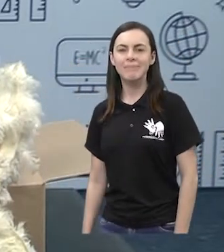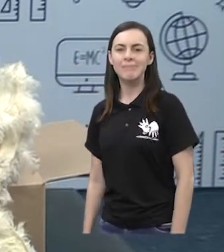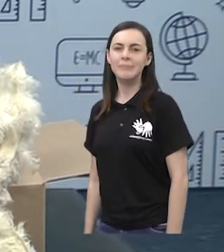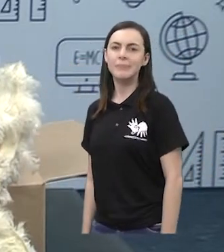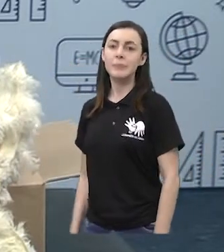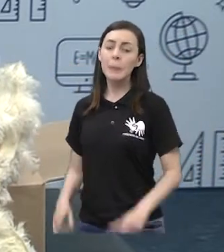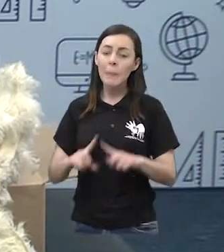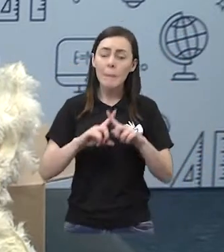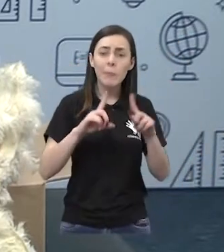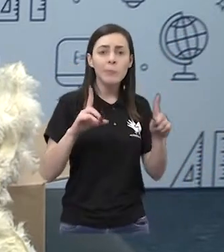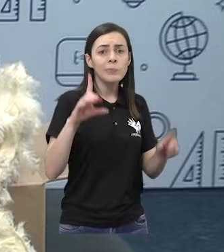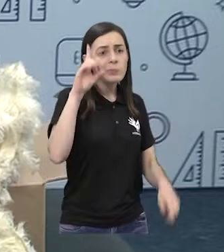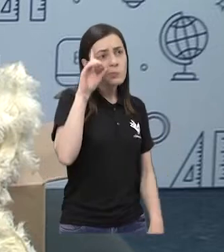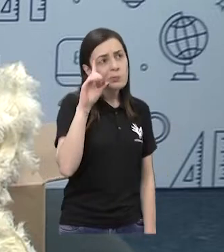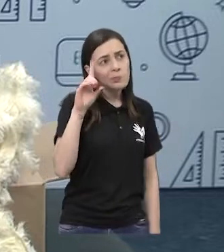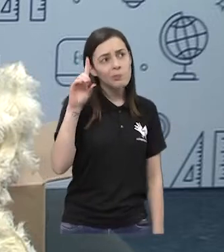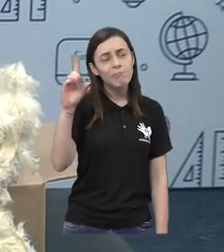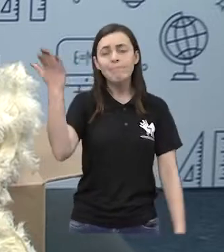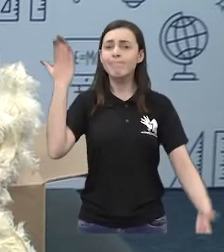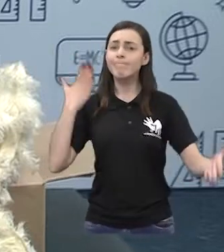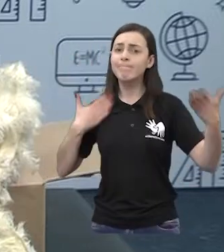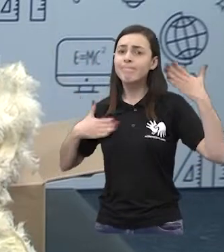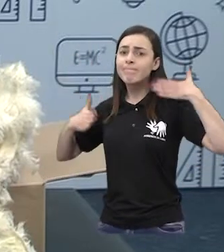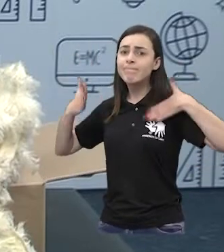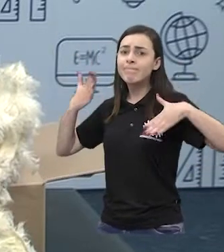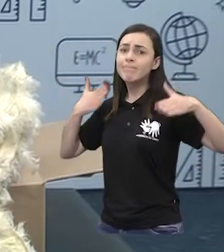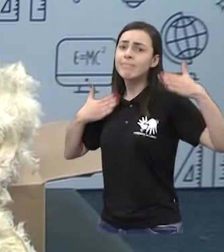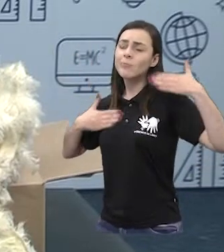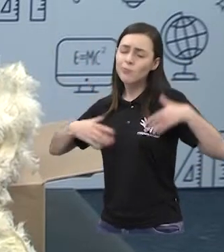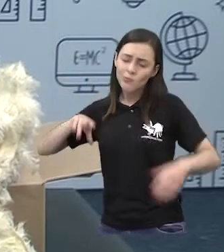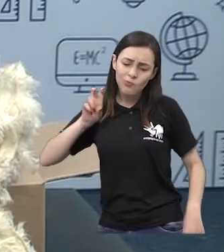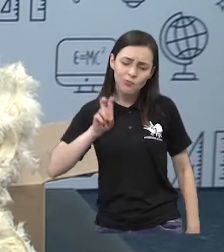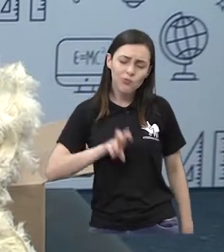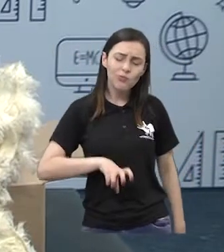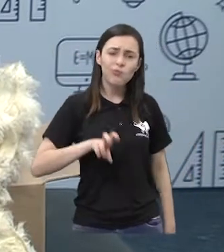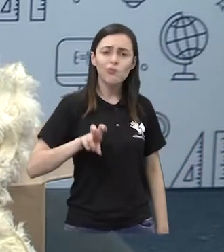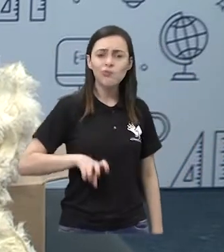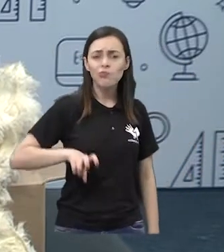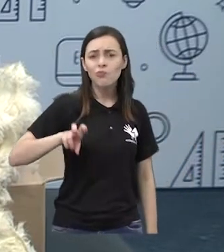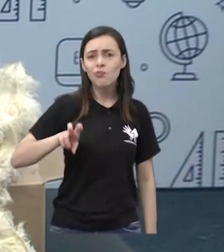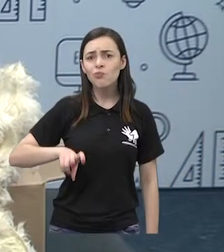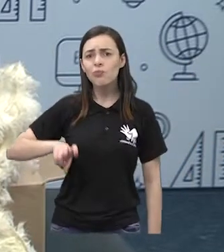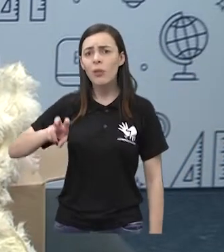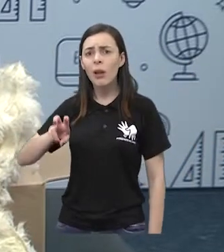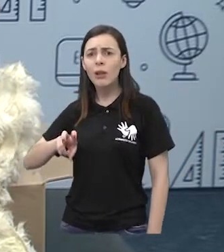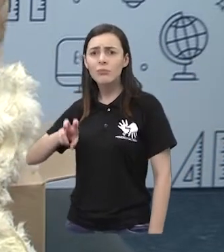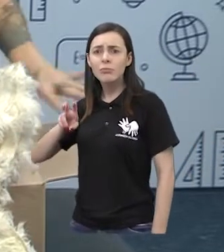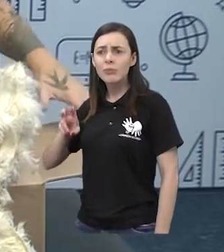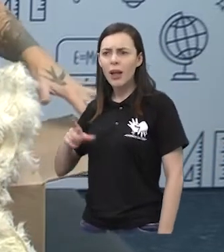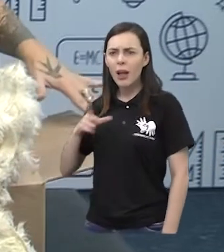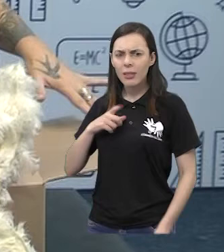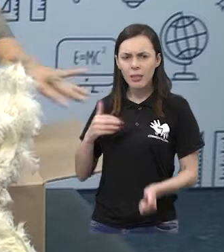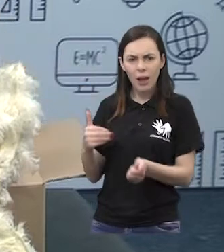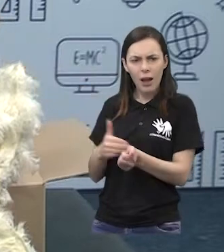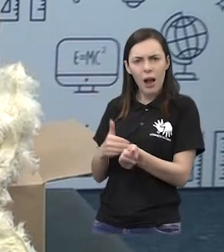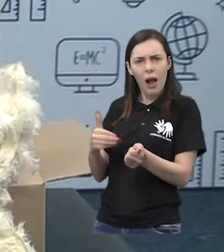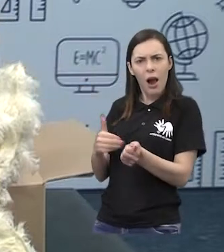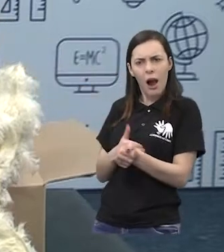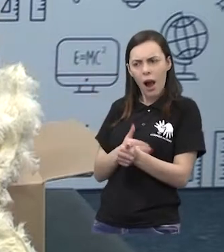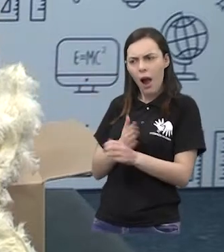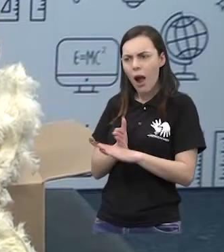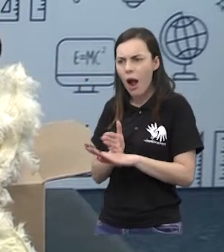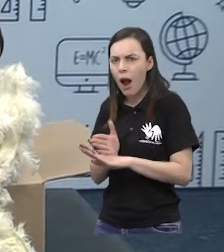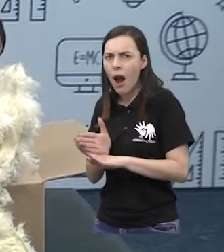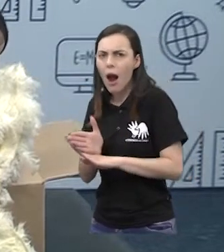trenes mas um dia no passeio passaram sem receio por uma passagem